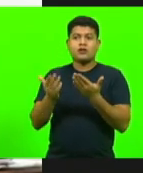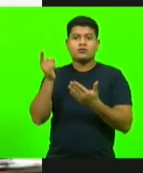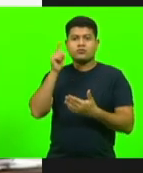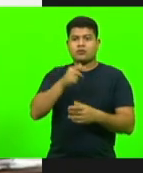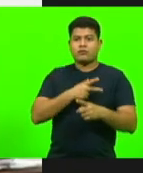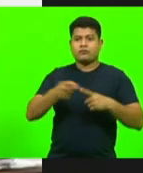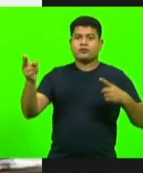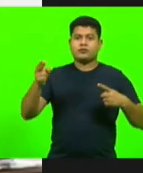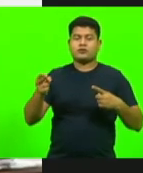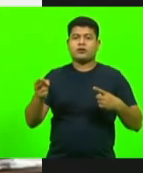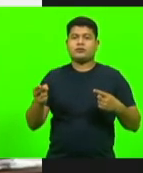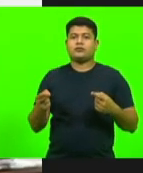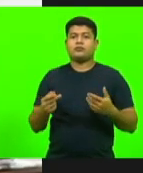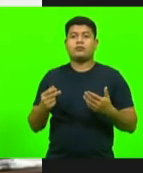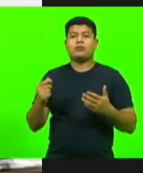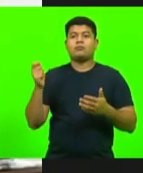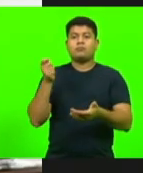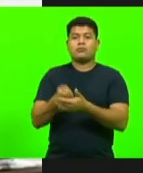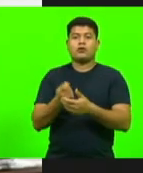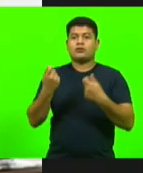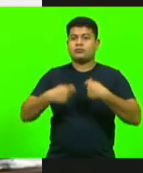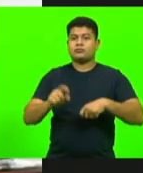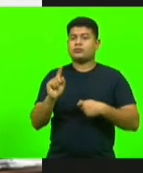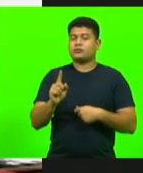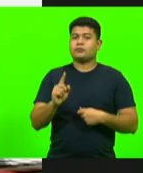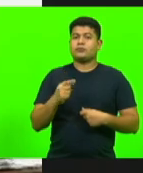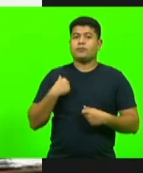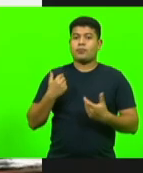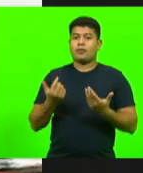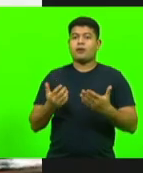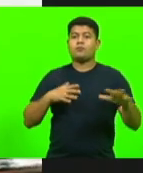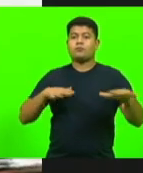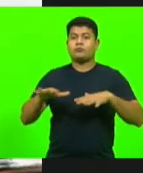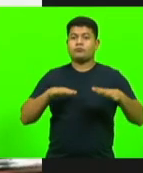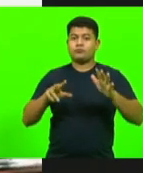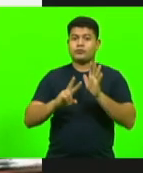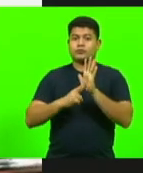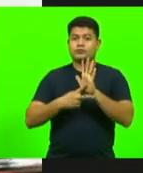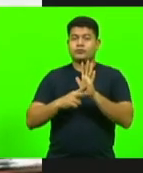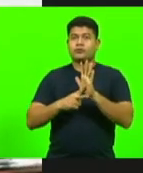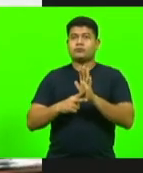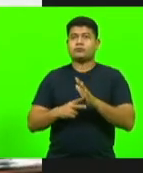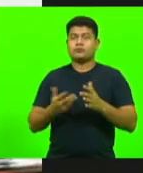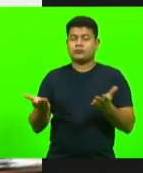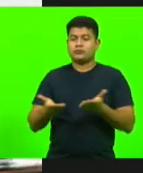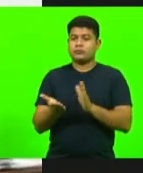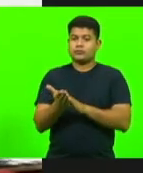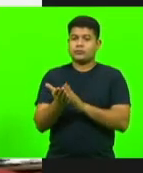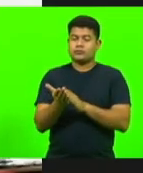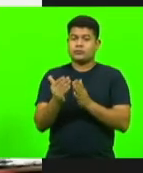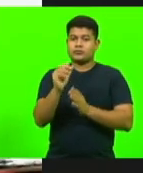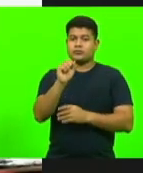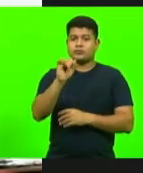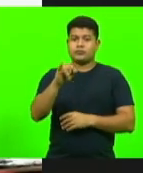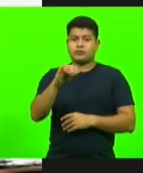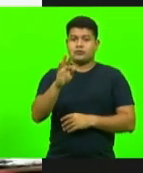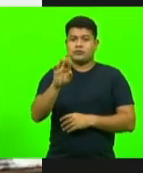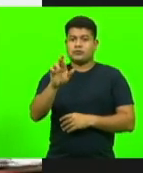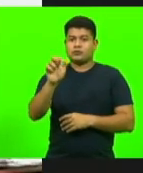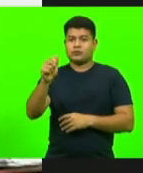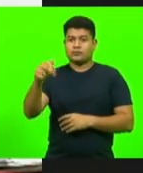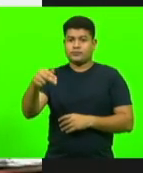somatório importante para o movimento sindical Catarinense que aconteceu agora a pouco os parabéns e que o pessoal dos integrantes São José